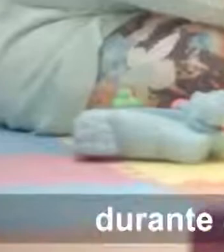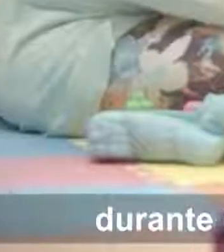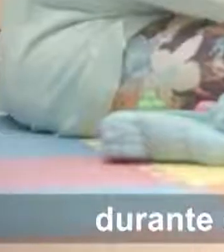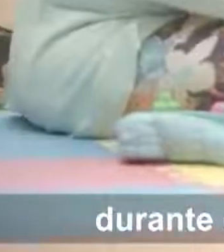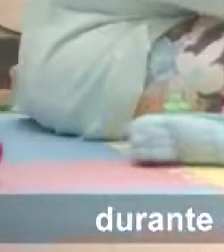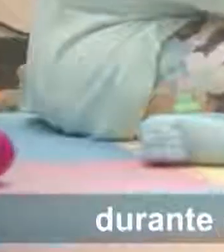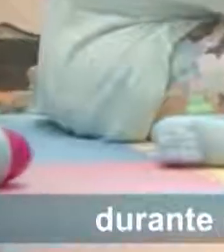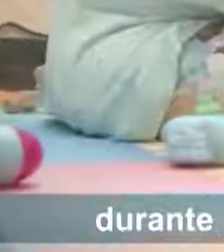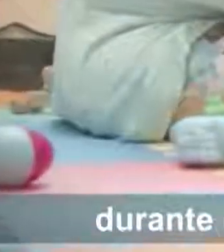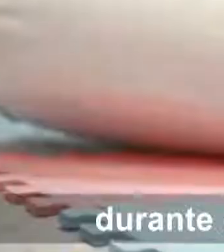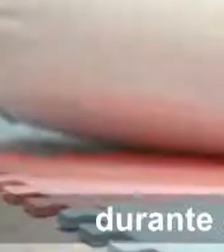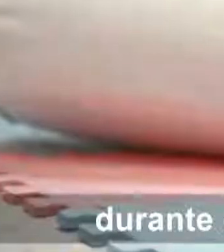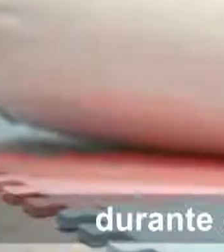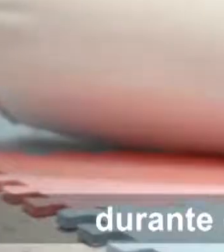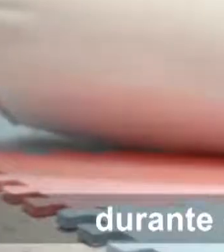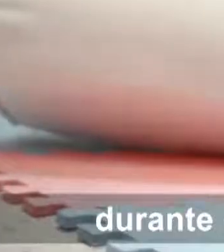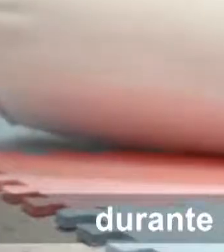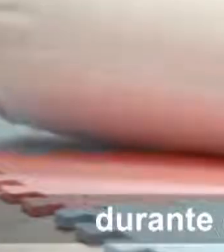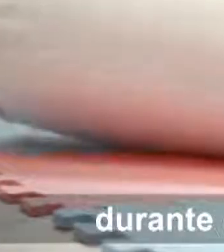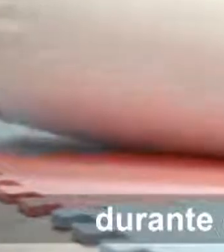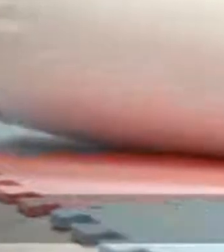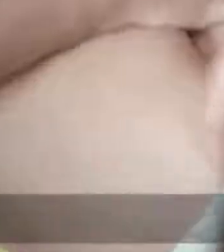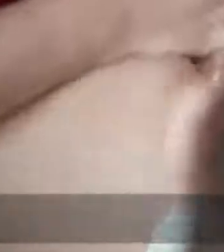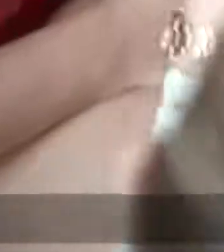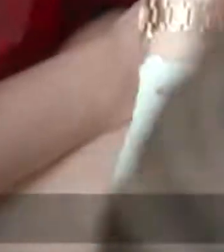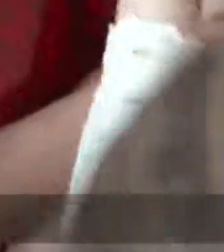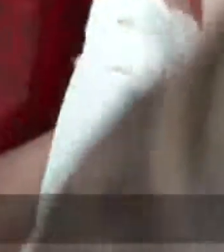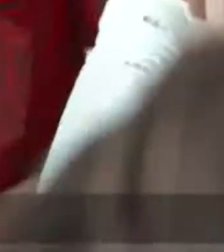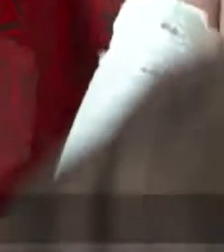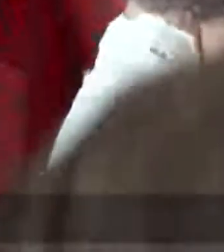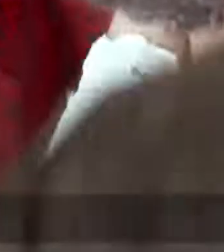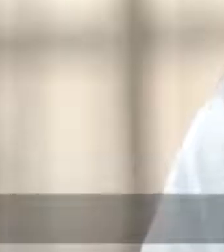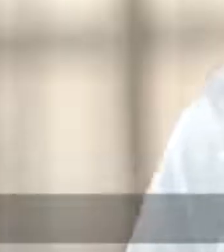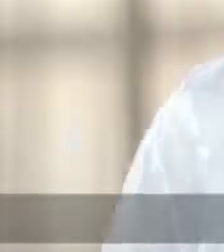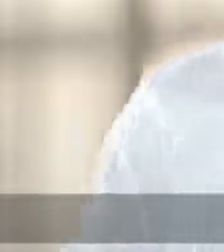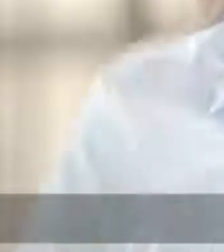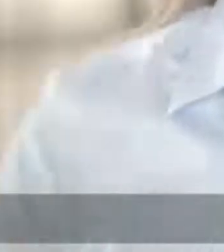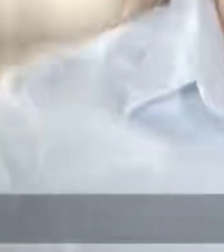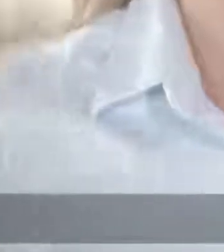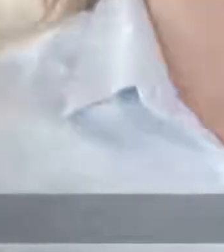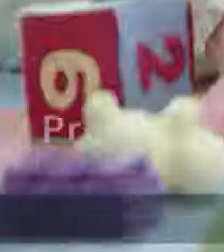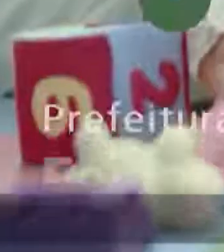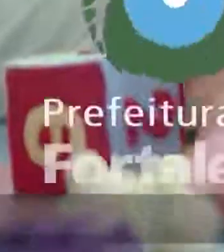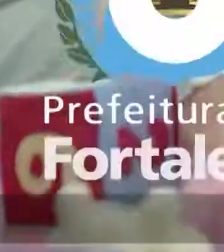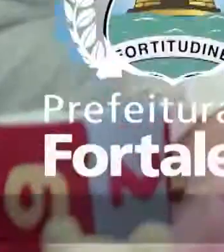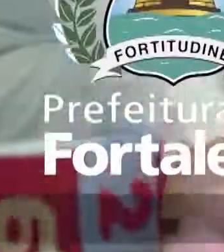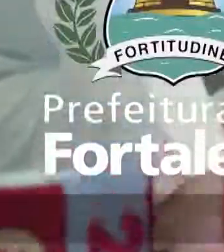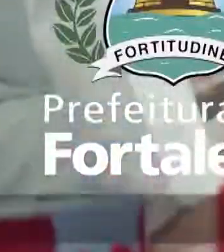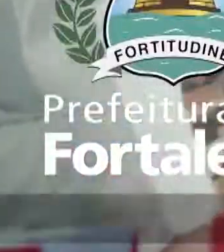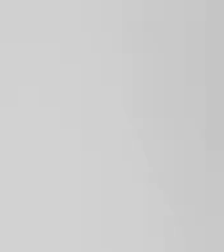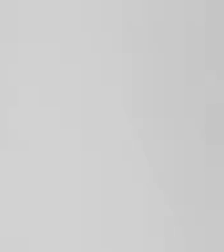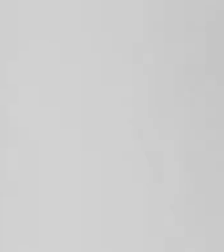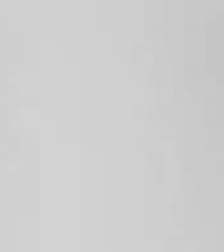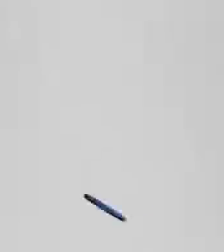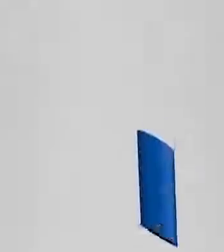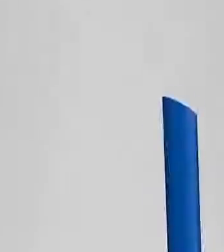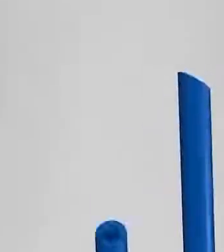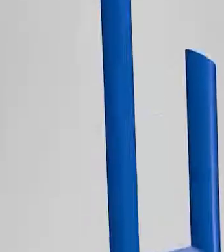anos e meio pela pediatra e a fisioterapeuta. Prefeitura e você, uma saúde melhor é a gente que